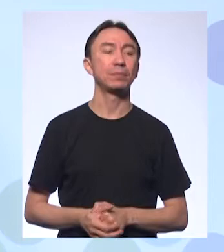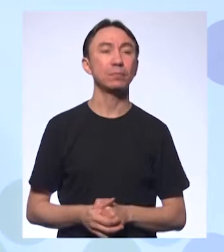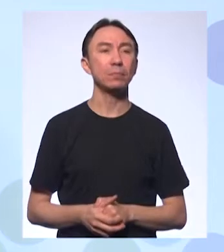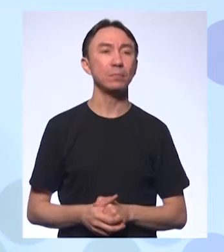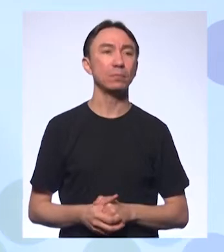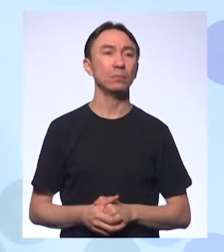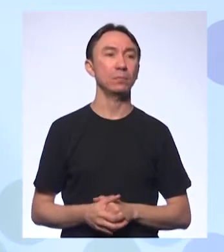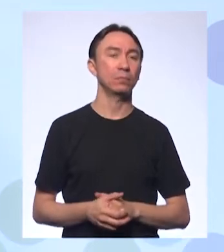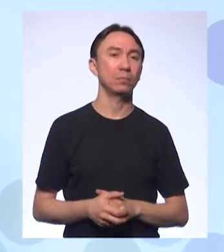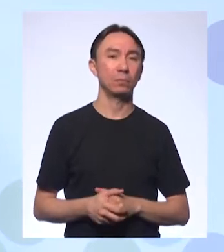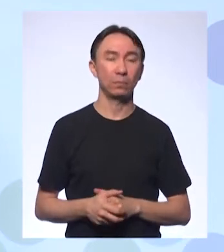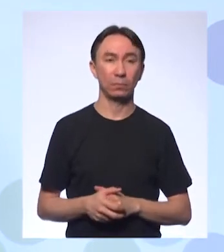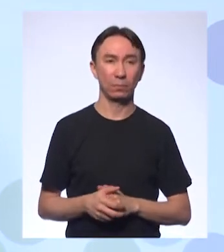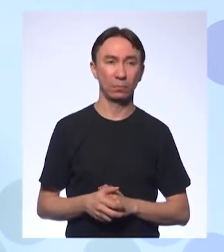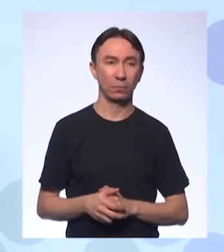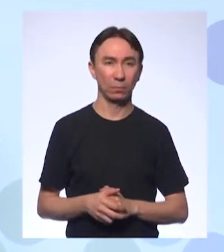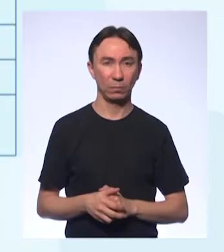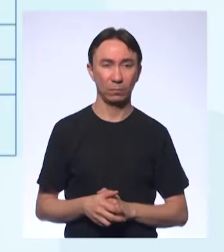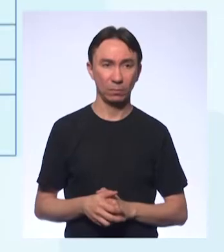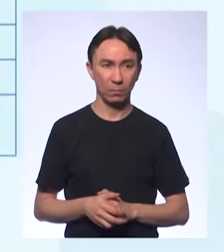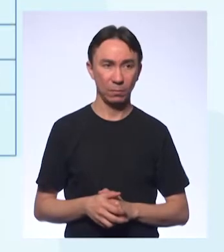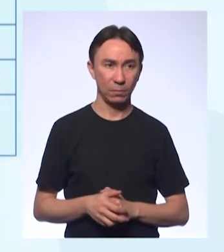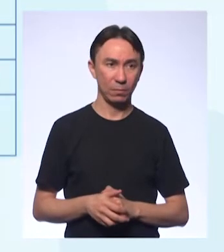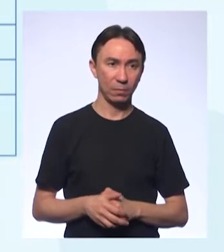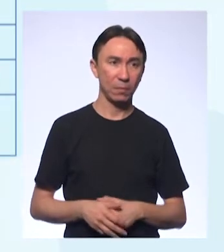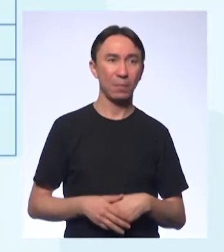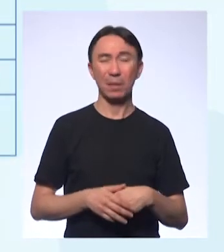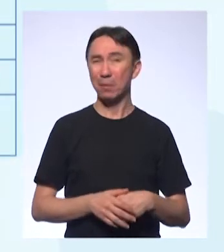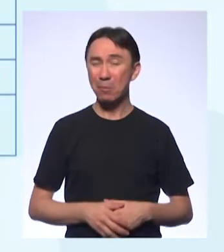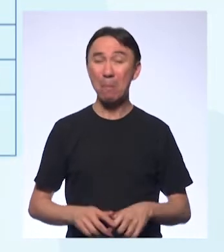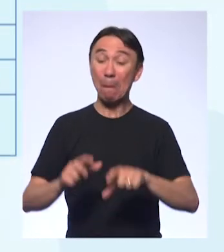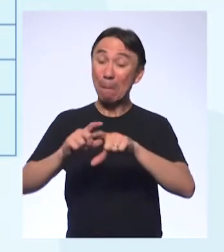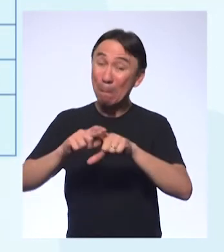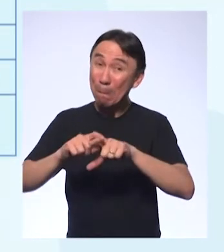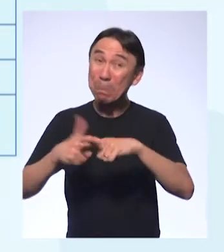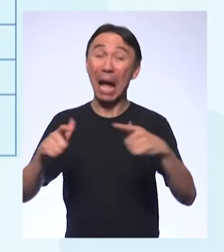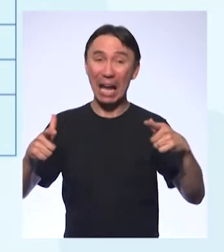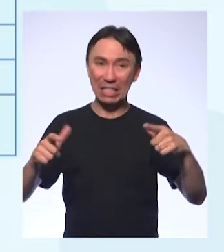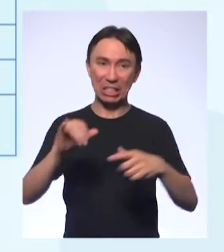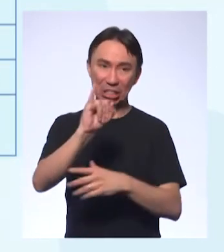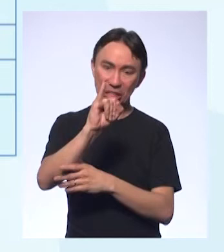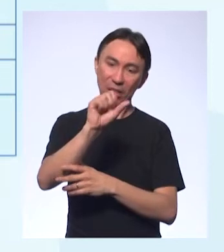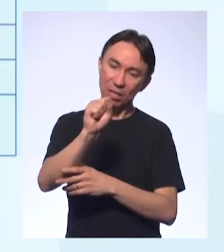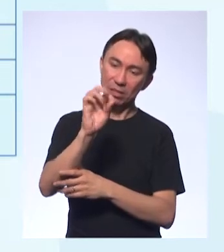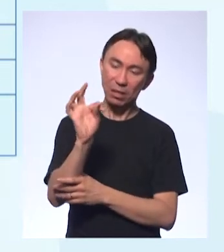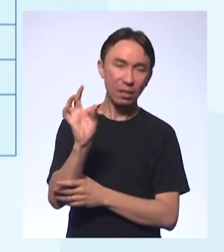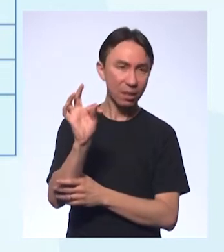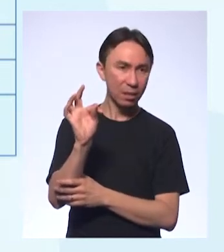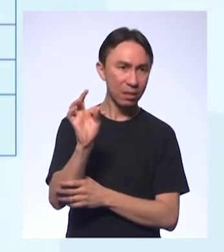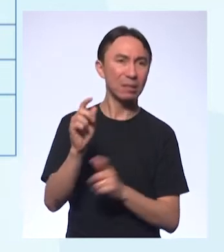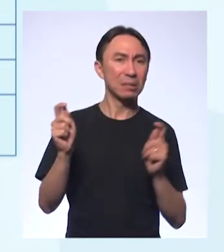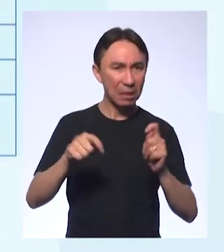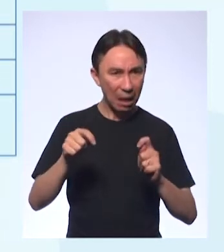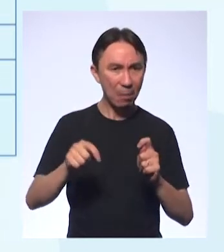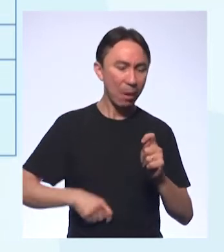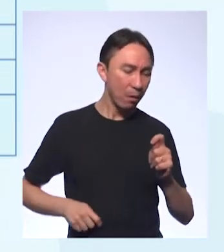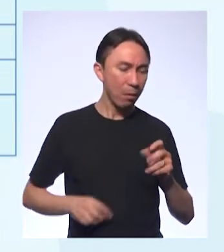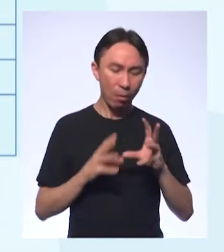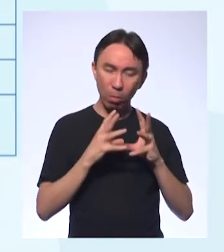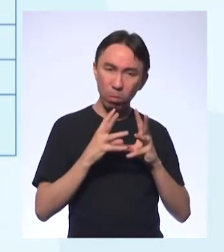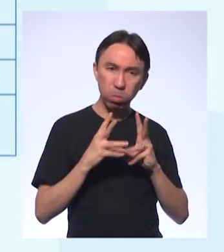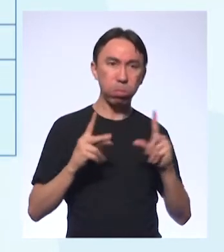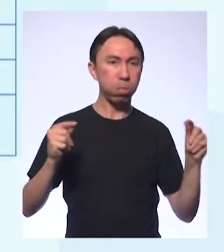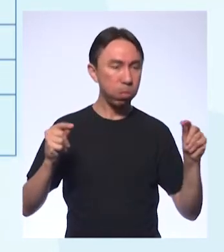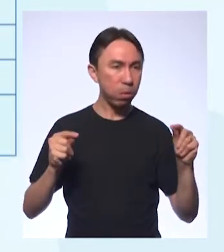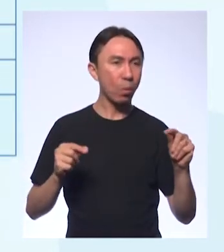Bom, as principais DSTs aí, ou ISTs, né, que são curáveis. Então a gonorreia, que é